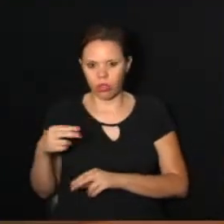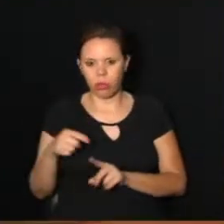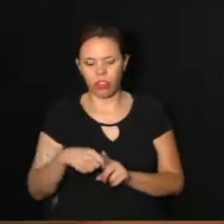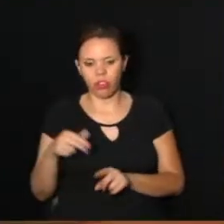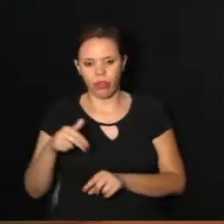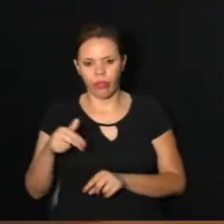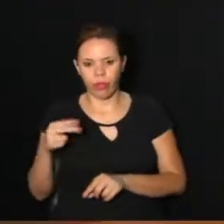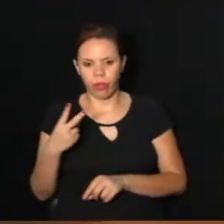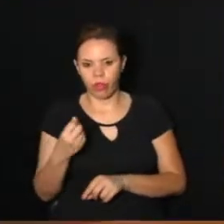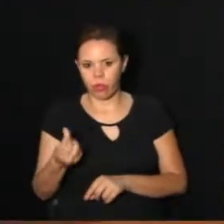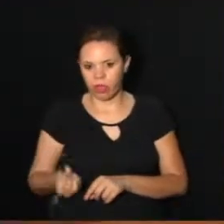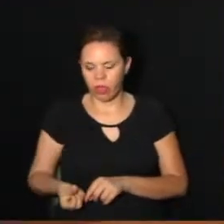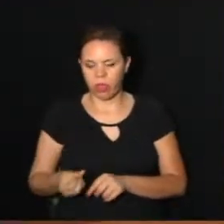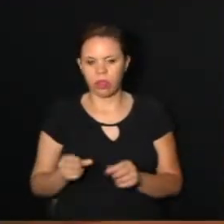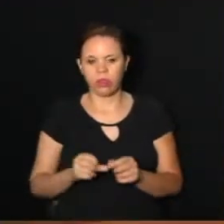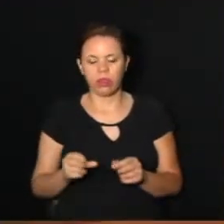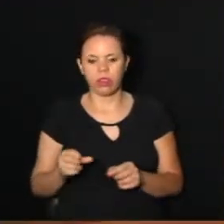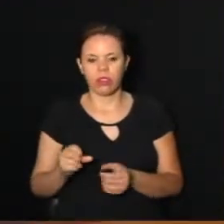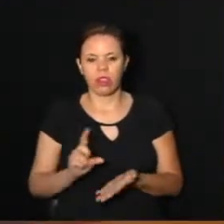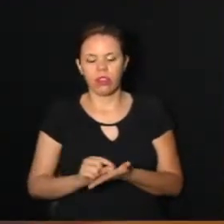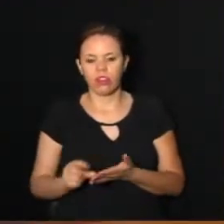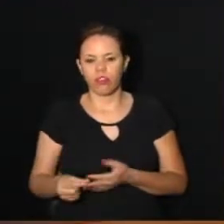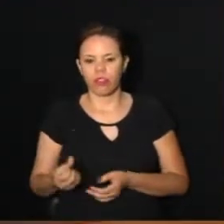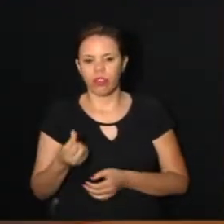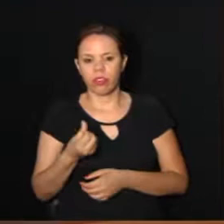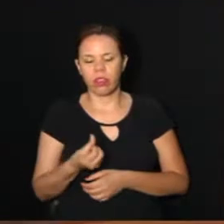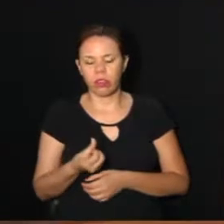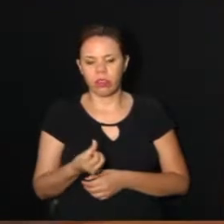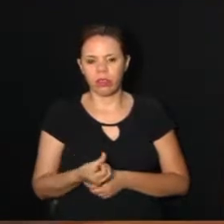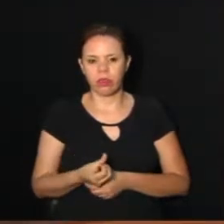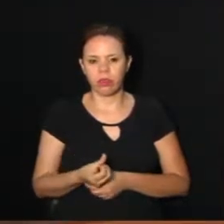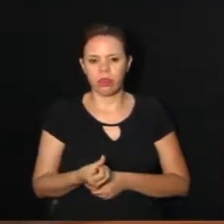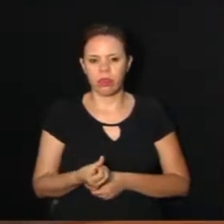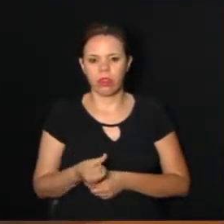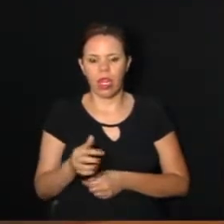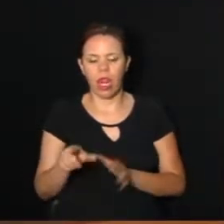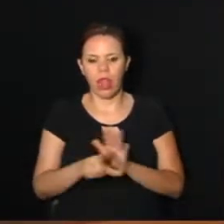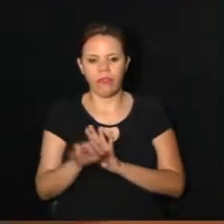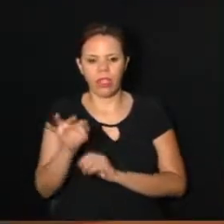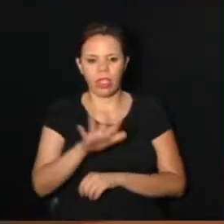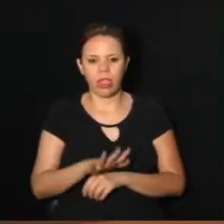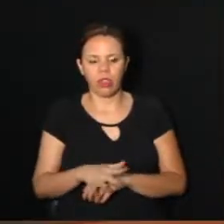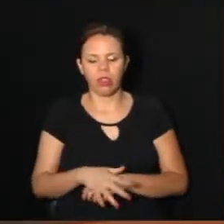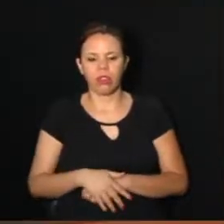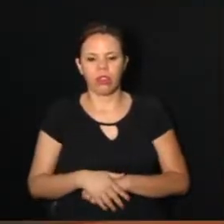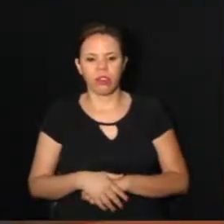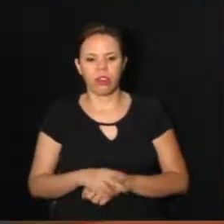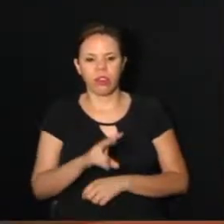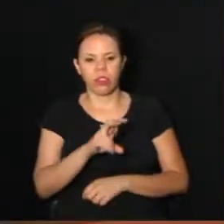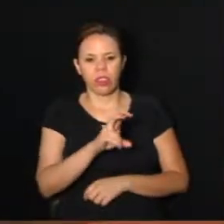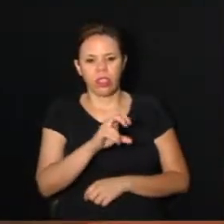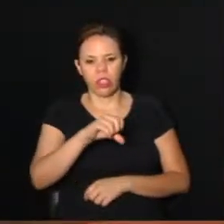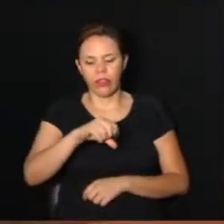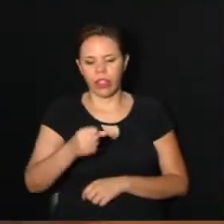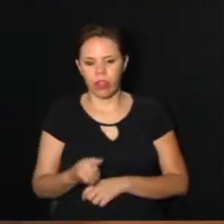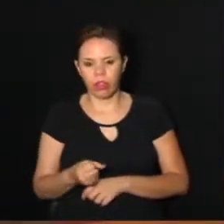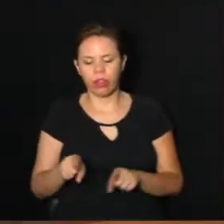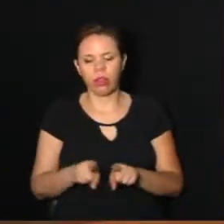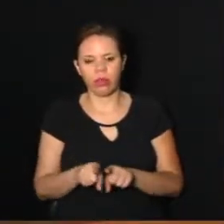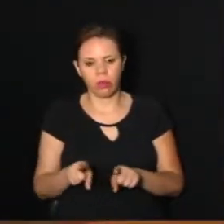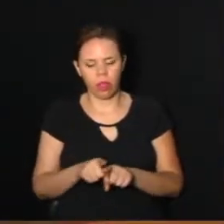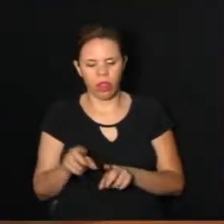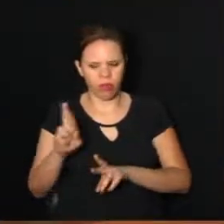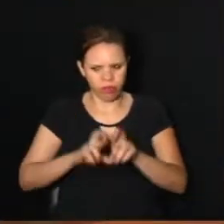2006, e no artigo 6º, caput da Lei Federal 11.598, e comportam